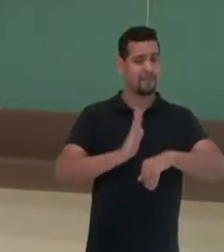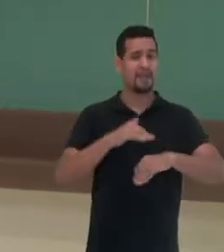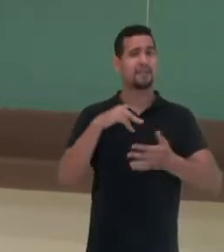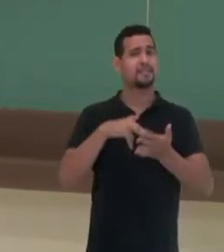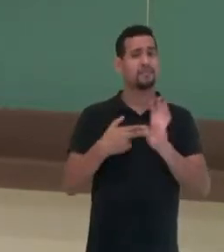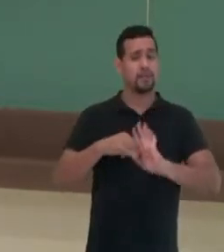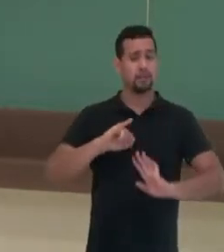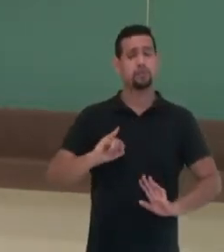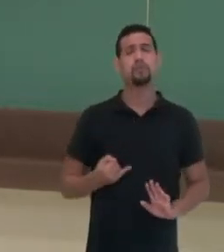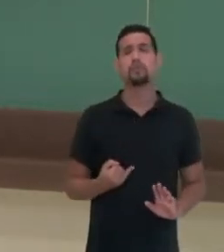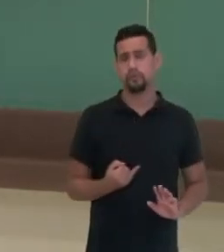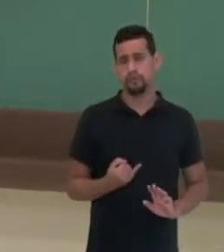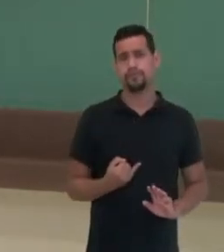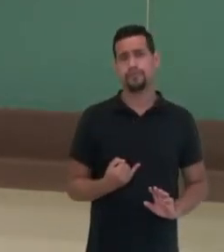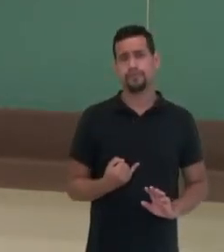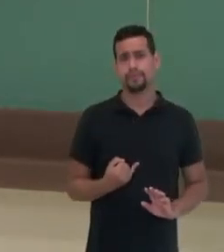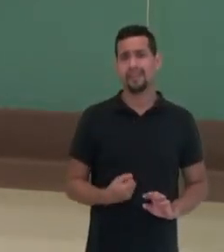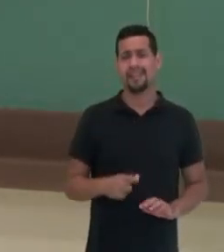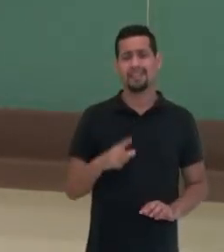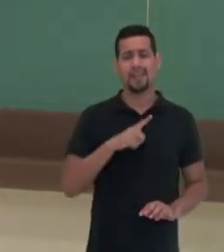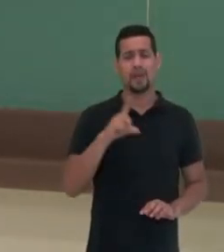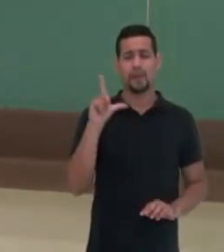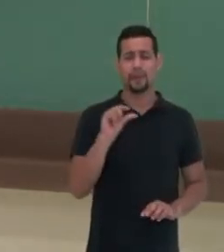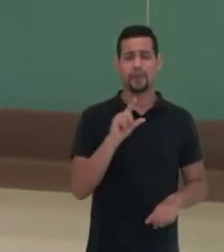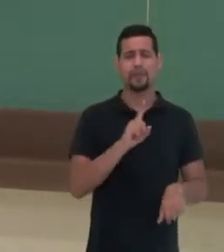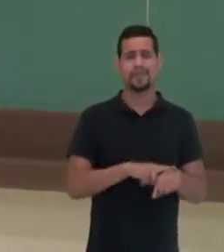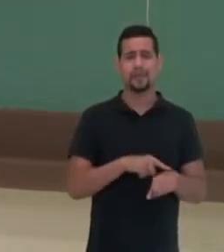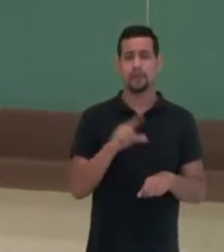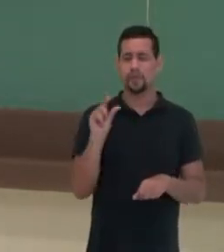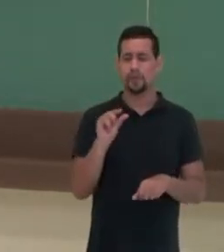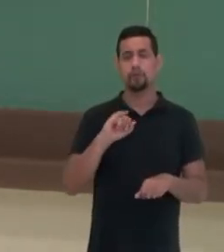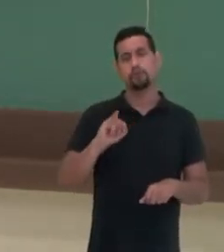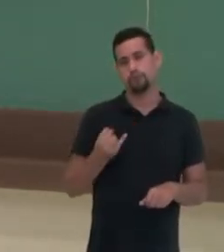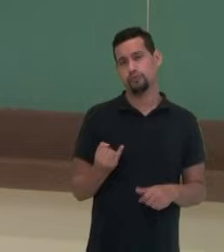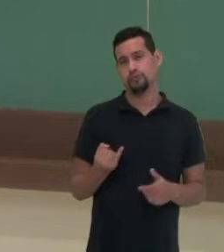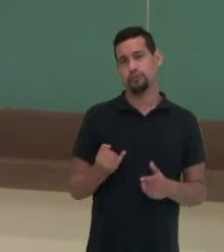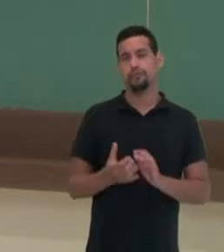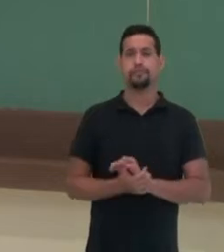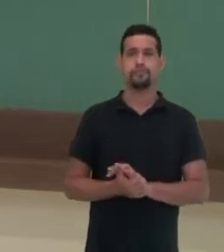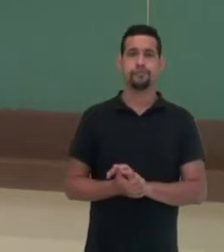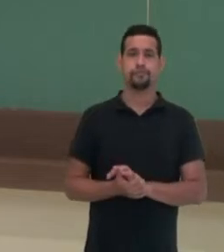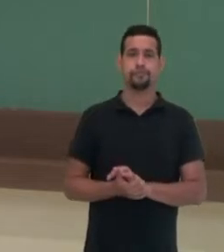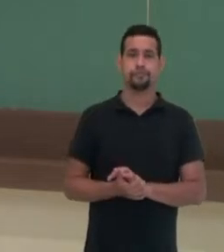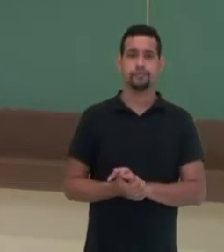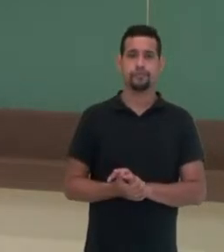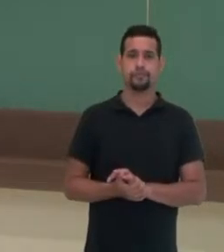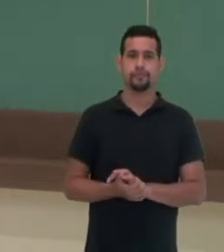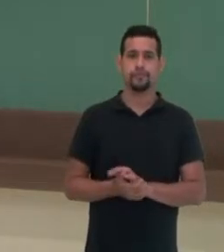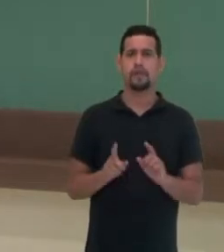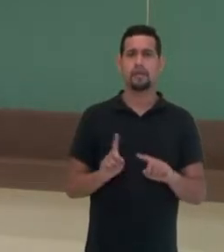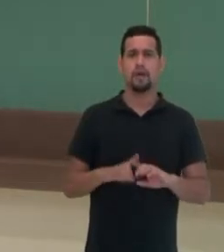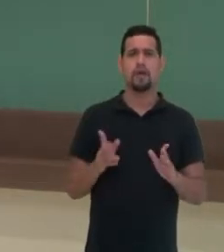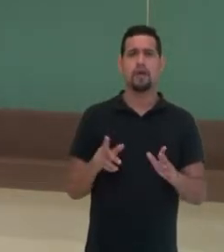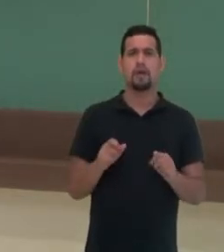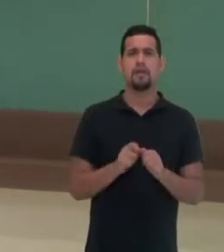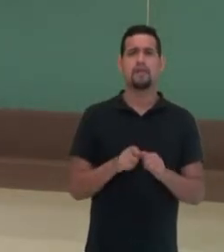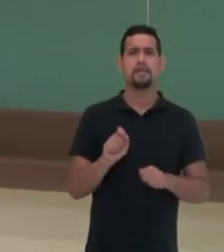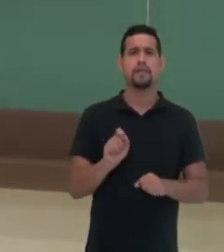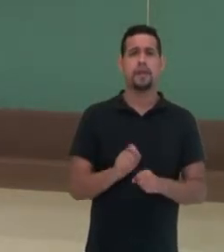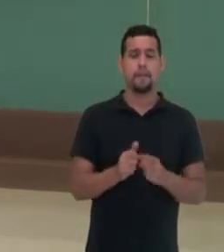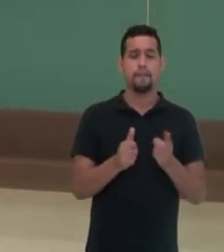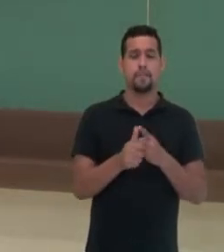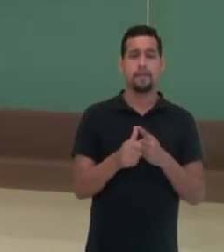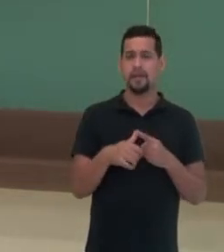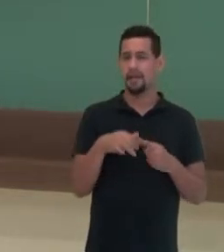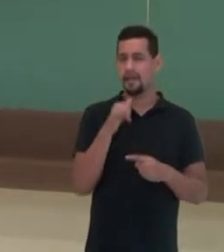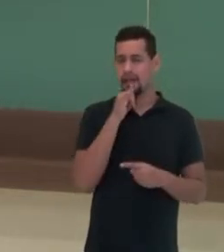o juro. Quanto menos tempo, menor o juro, ok? Então vamos lá para o primeiro exemplo,